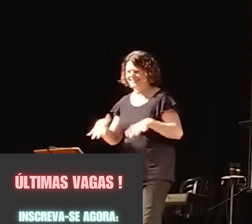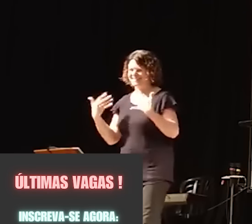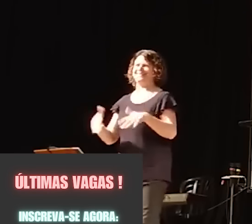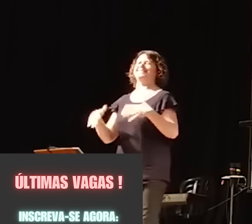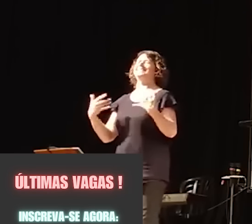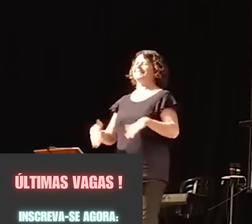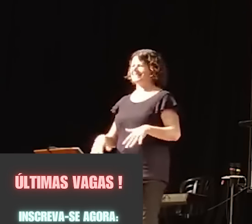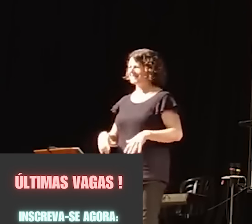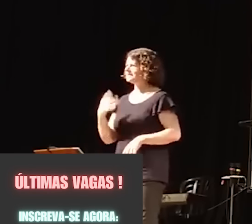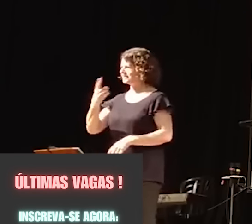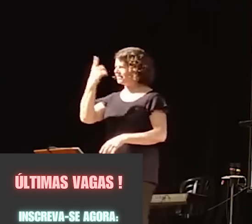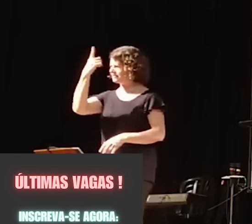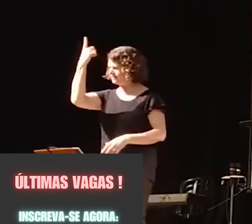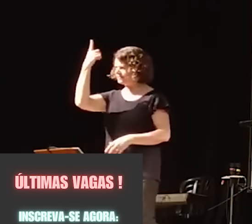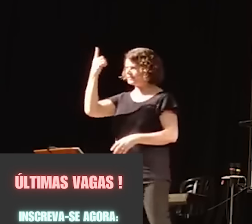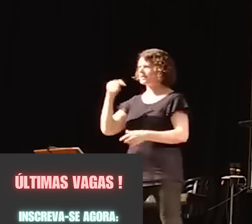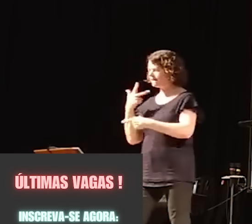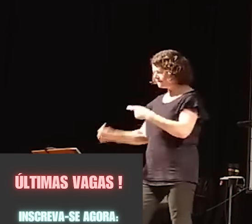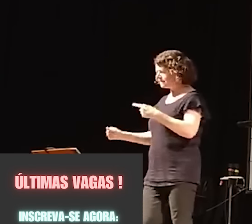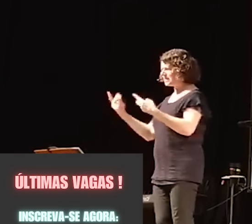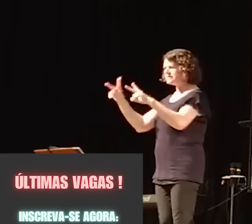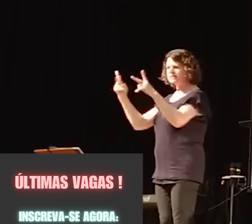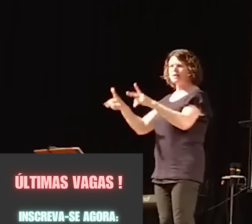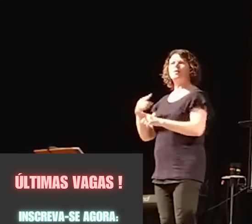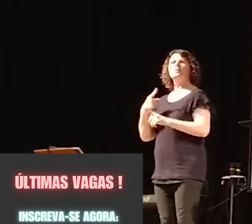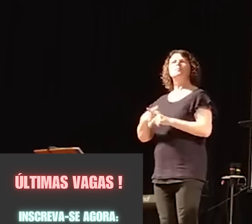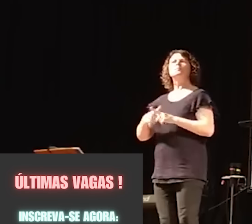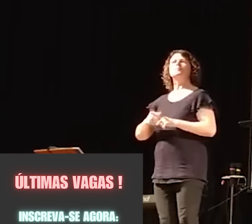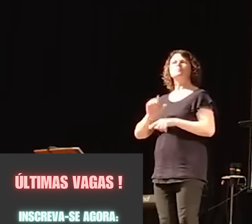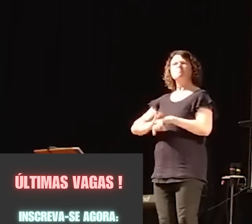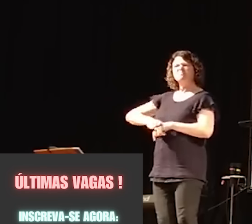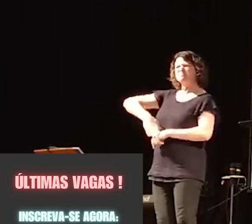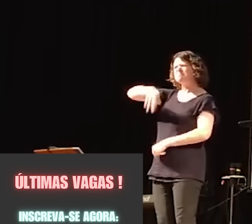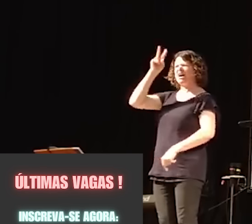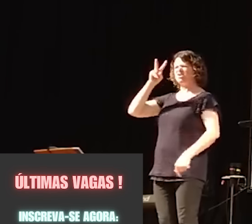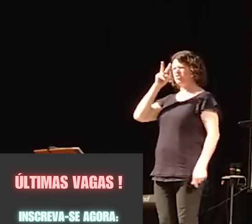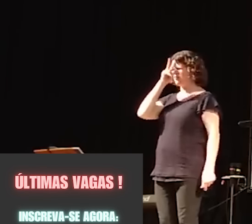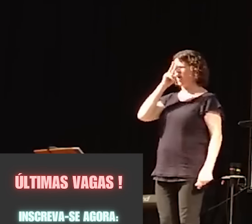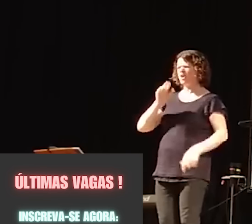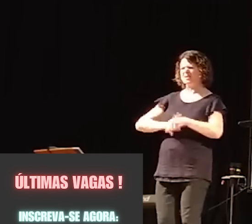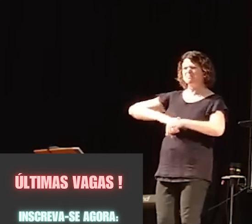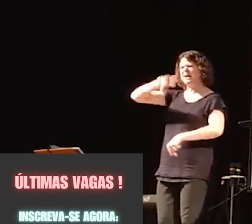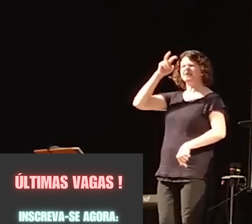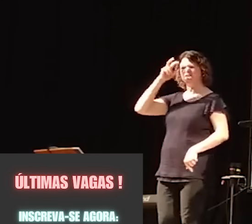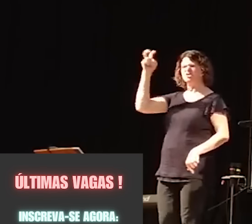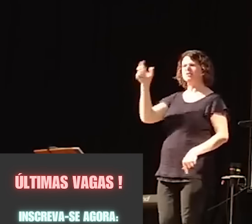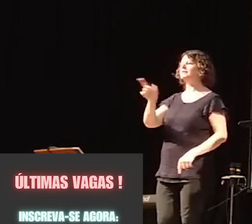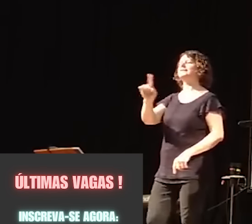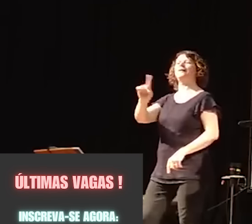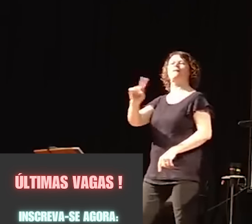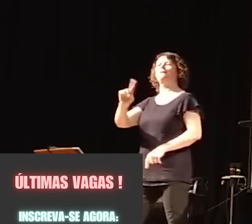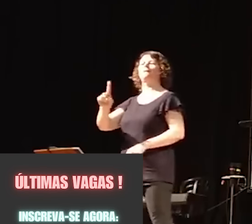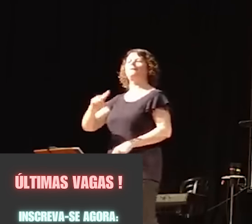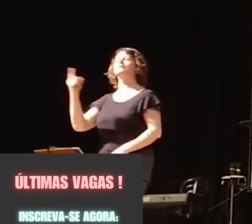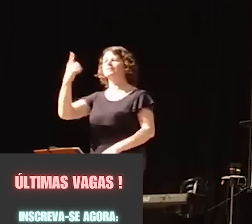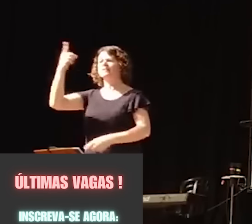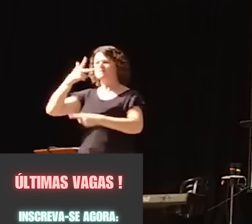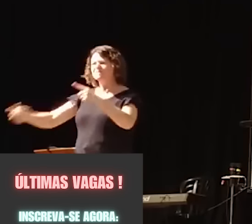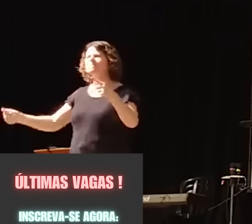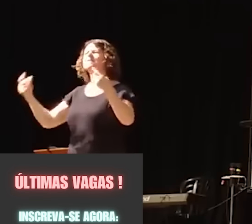esperto nem mais forte Davi venceu porque ele era um homem cheio de fé ele vai dizer o Deus que me